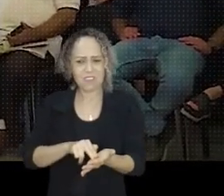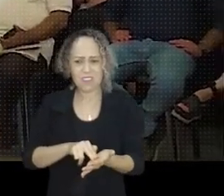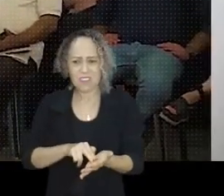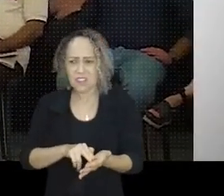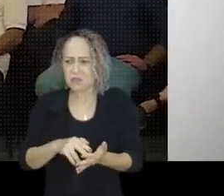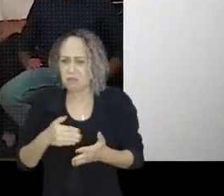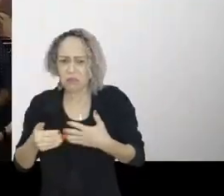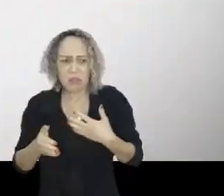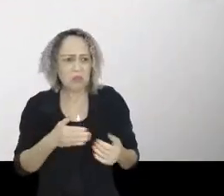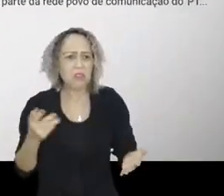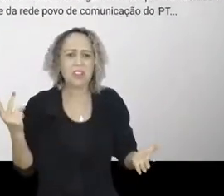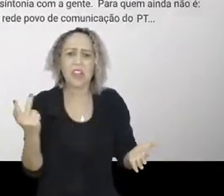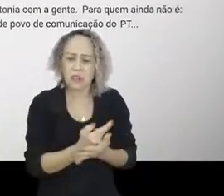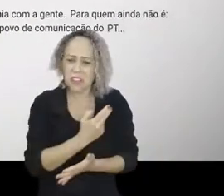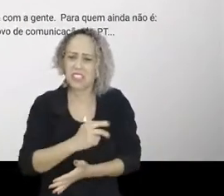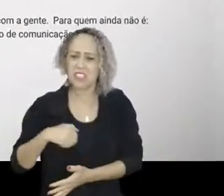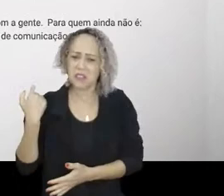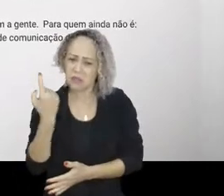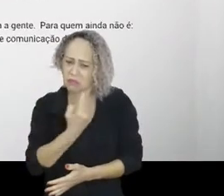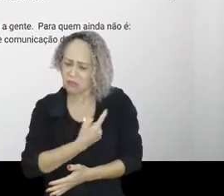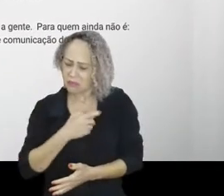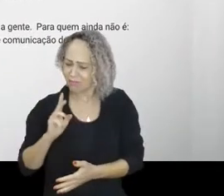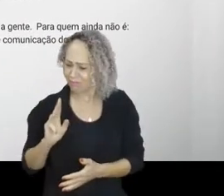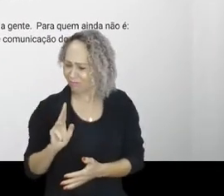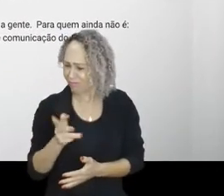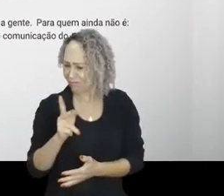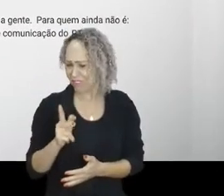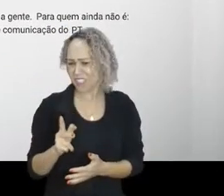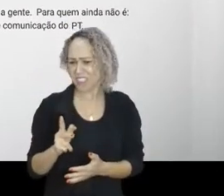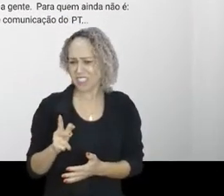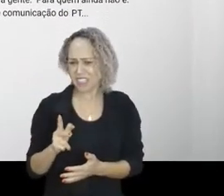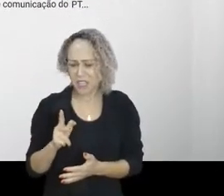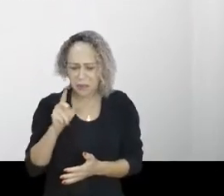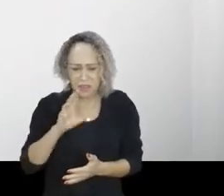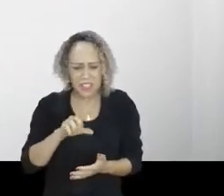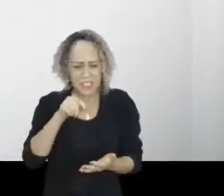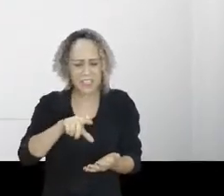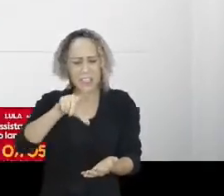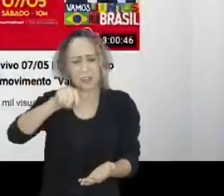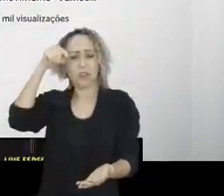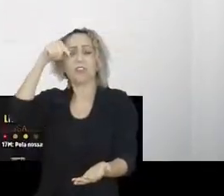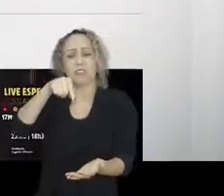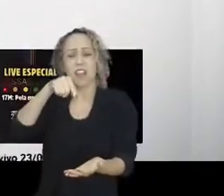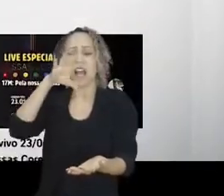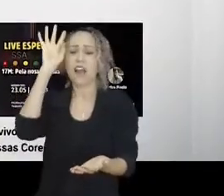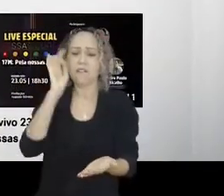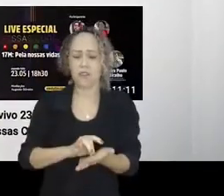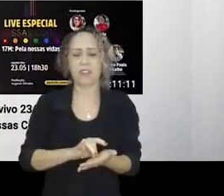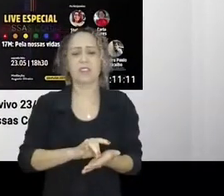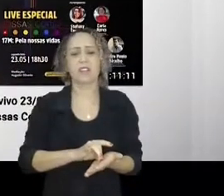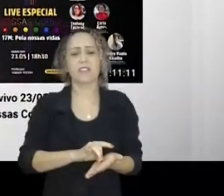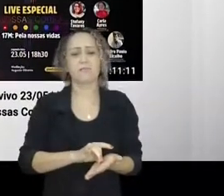a situação, a gente sempre toma partido da verdade.